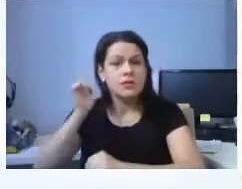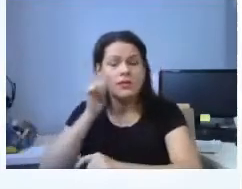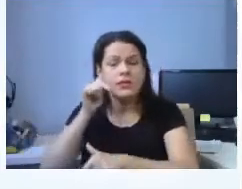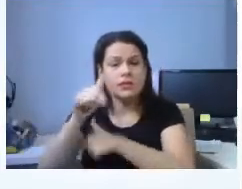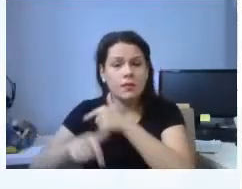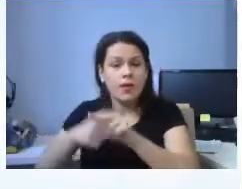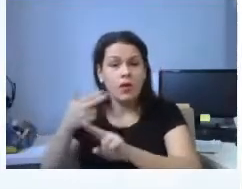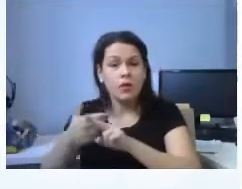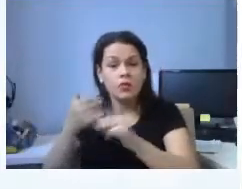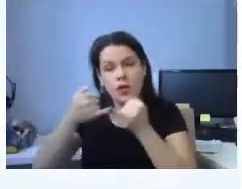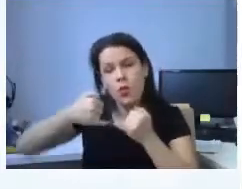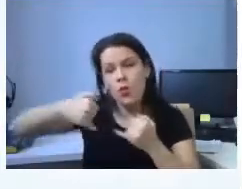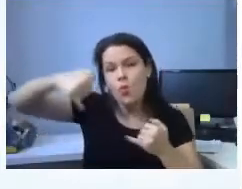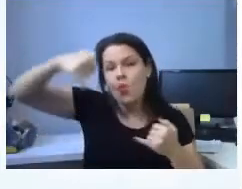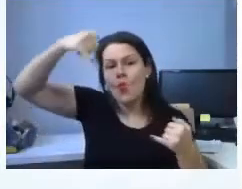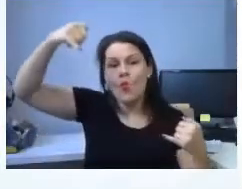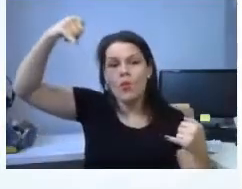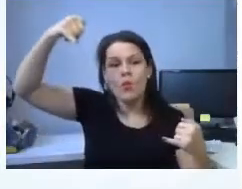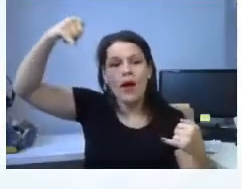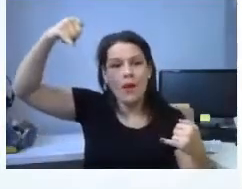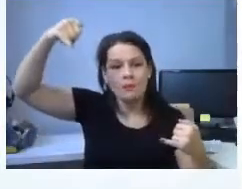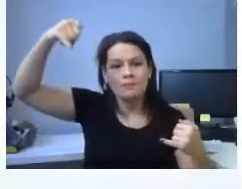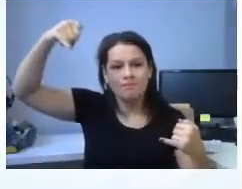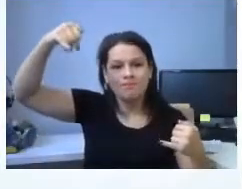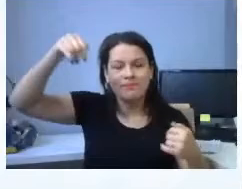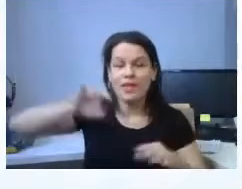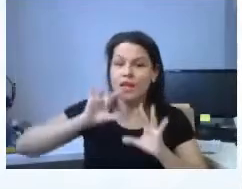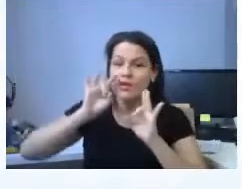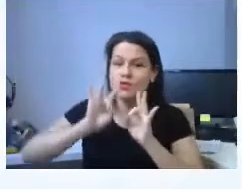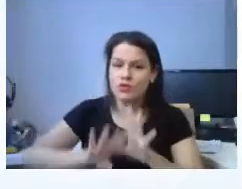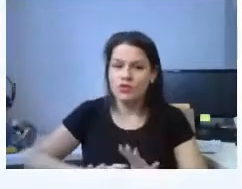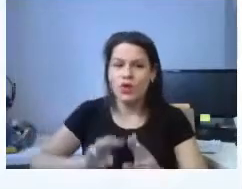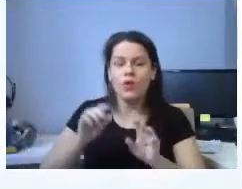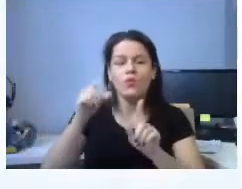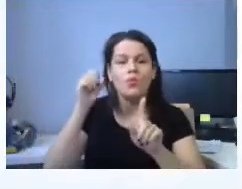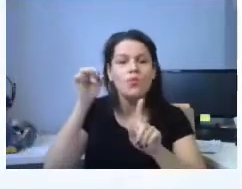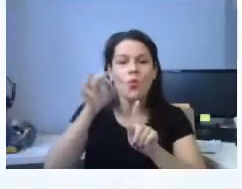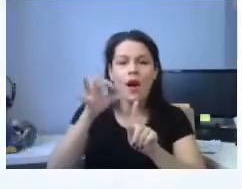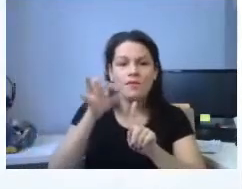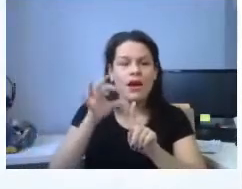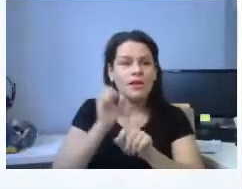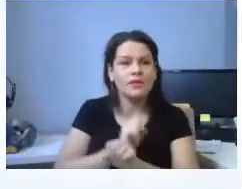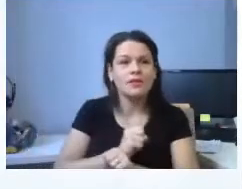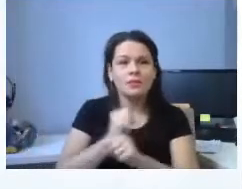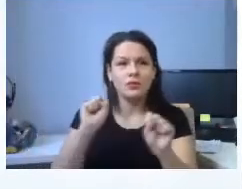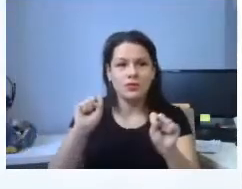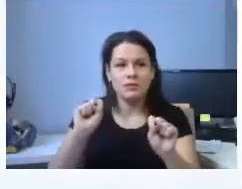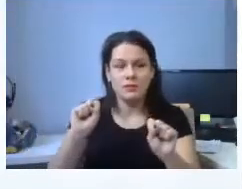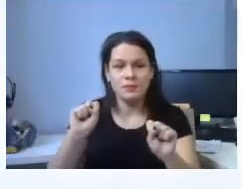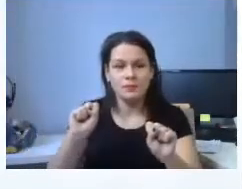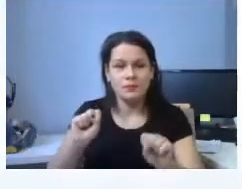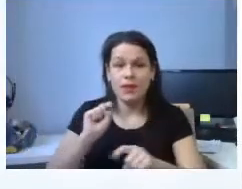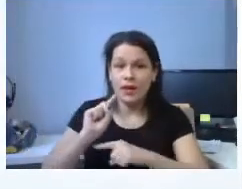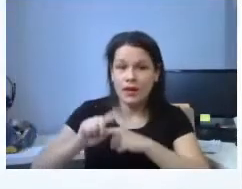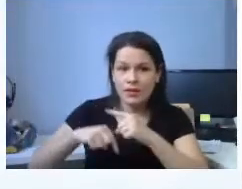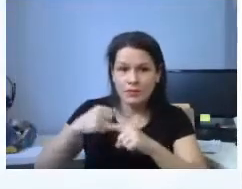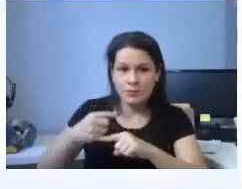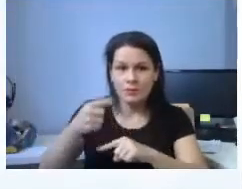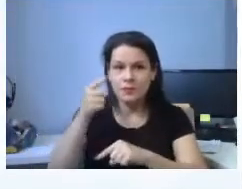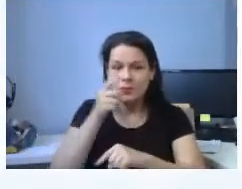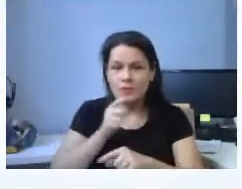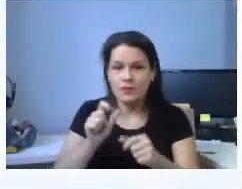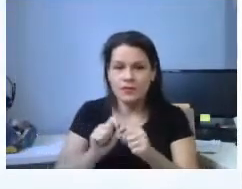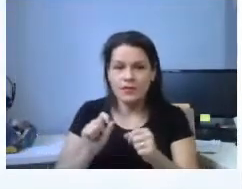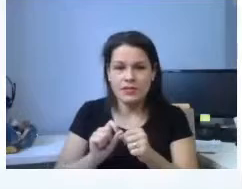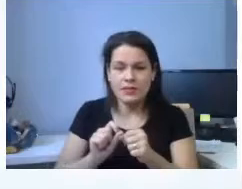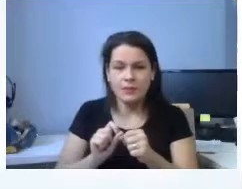um cabo, né? Só o Wi-Fi não era possível. Como ela teve que estender esse cabo, né, esse